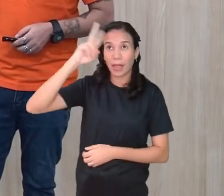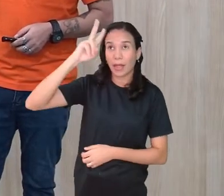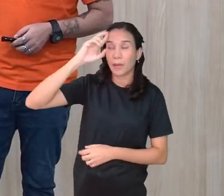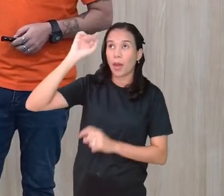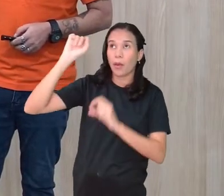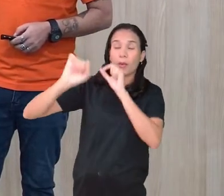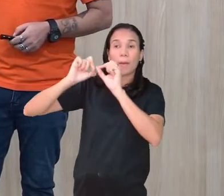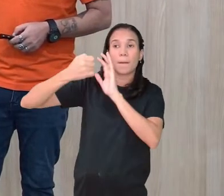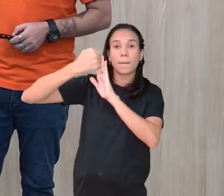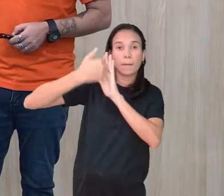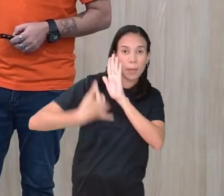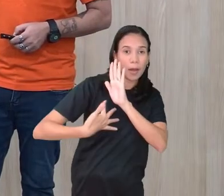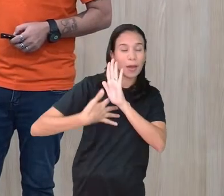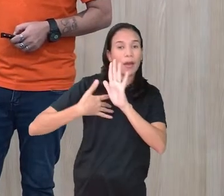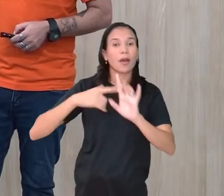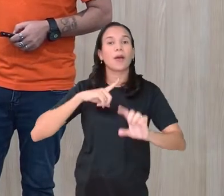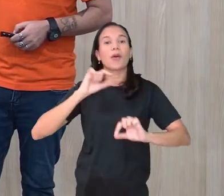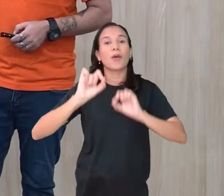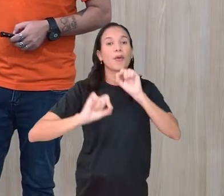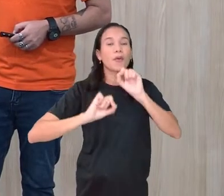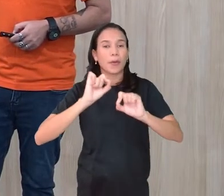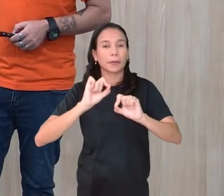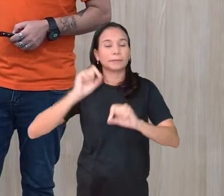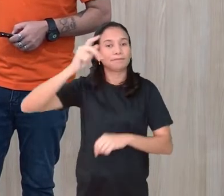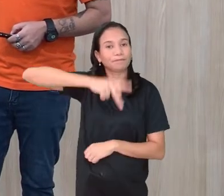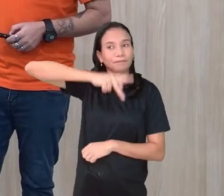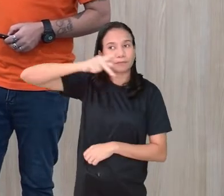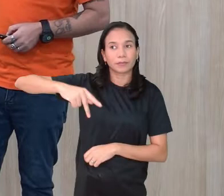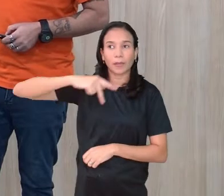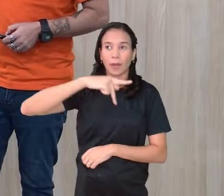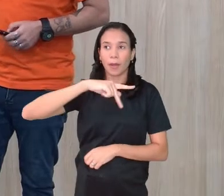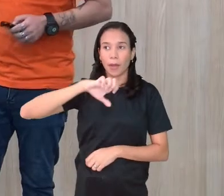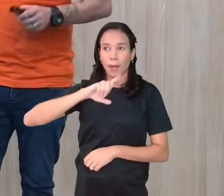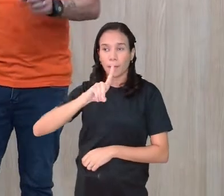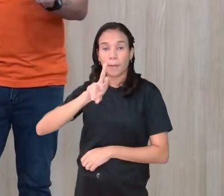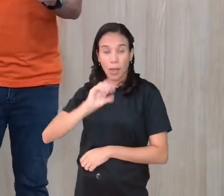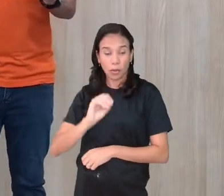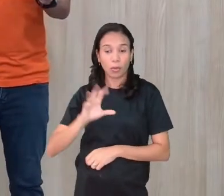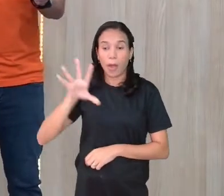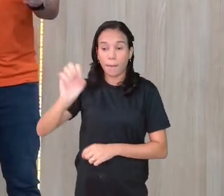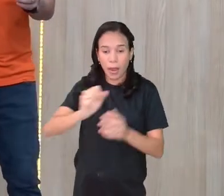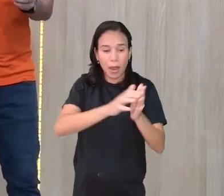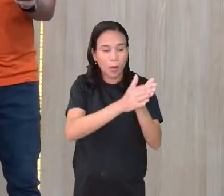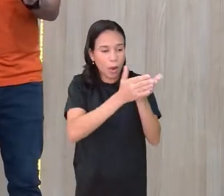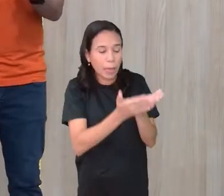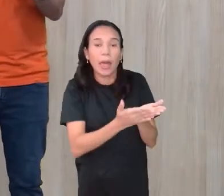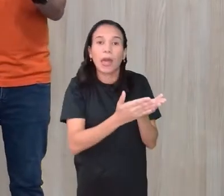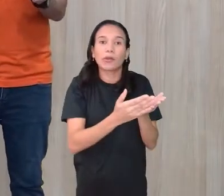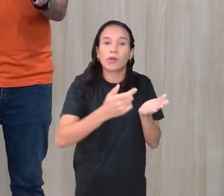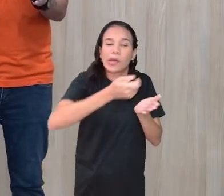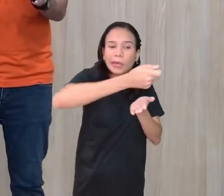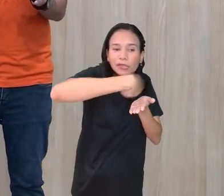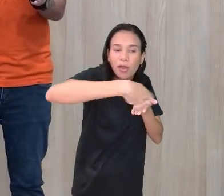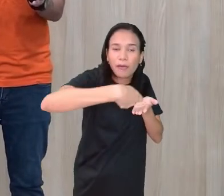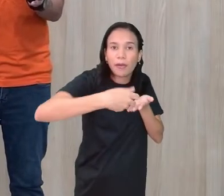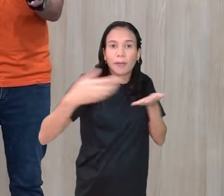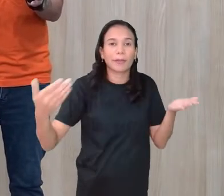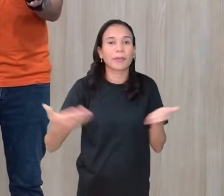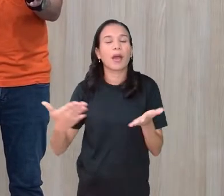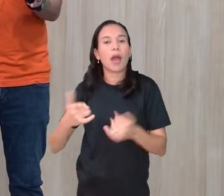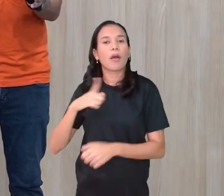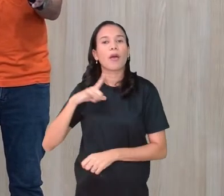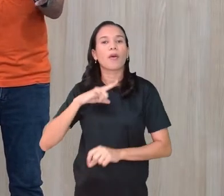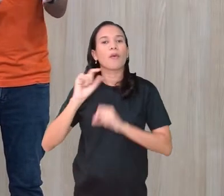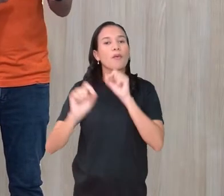vai trazer aqui é o seguinte, como o professor Pedro colocou aqui, ó, pegar o caderno e fazer as anotações, é porque nesse primeiro momento a gente vai